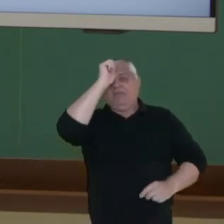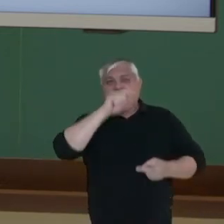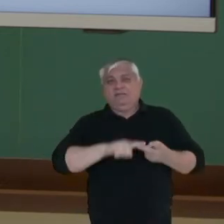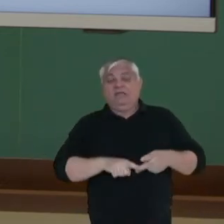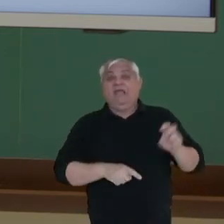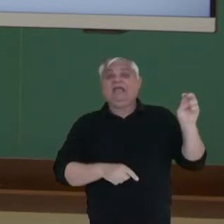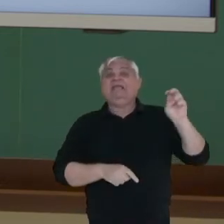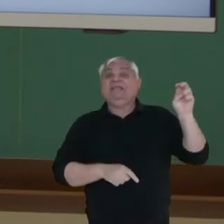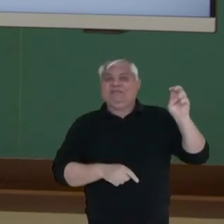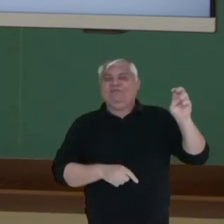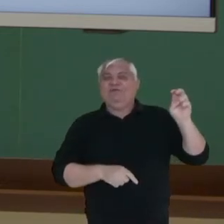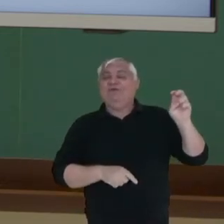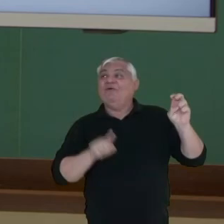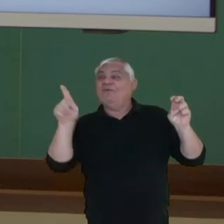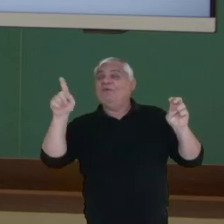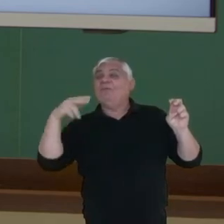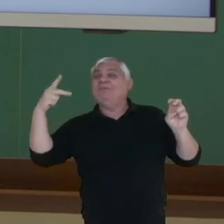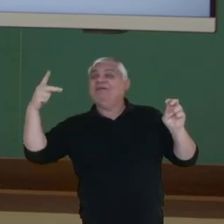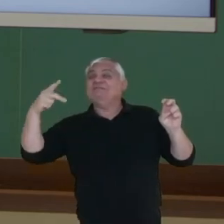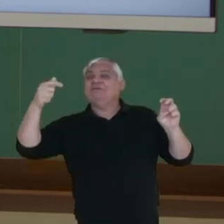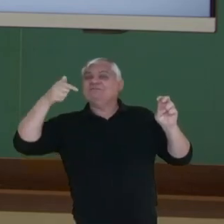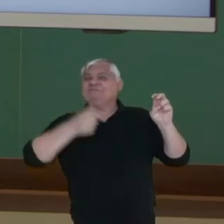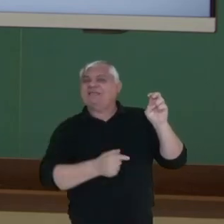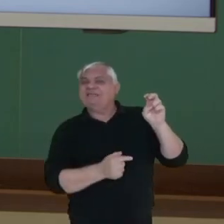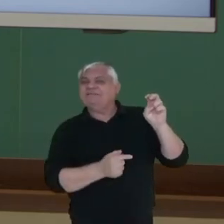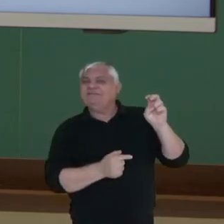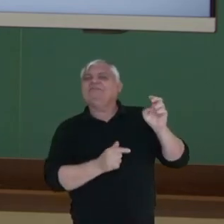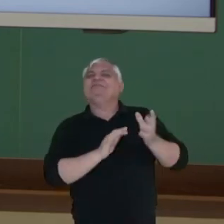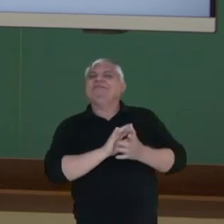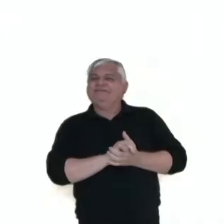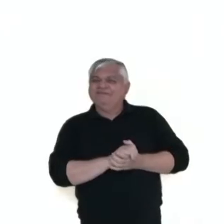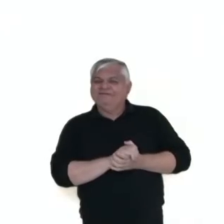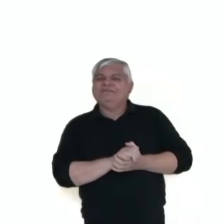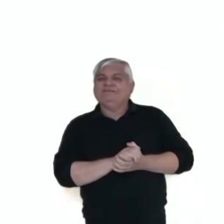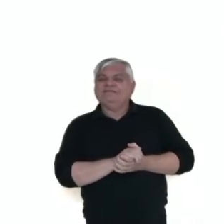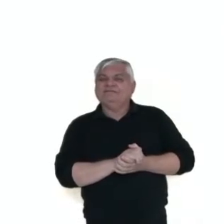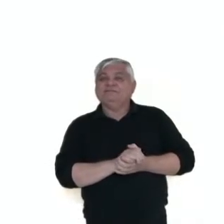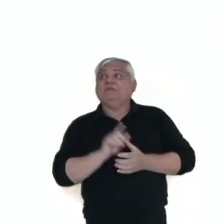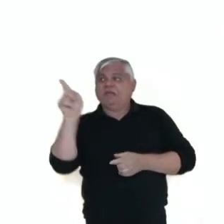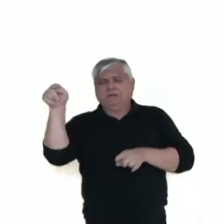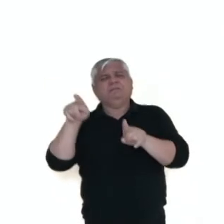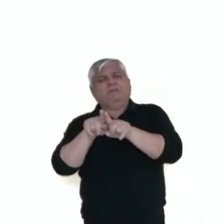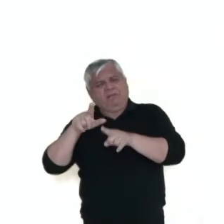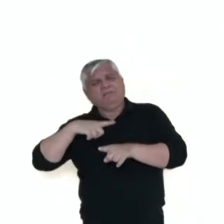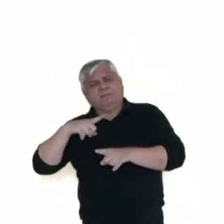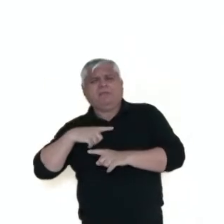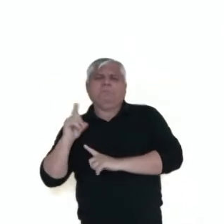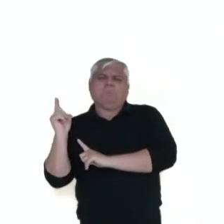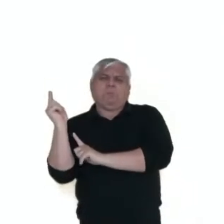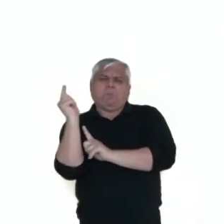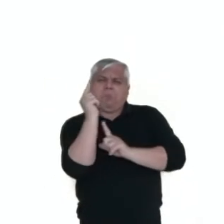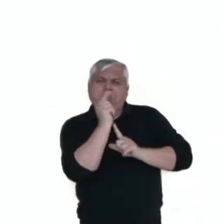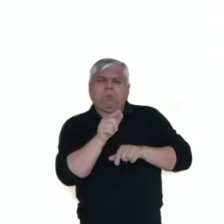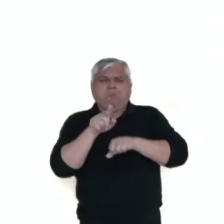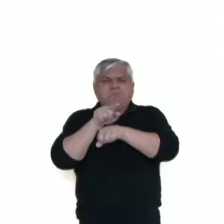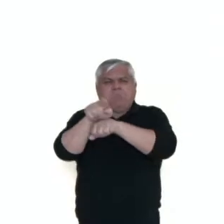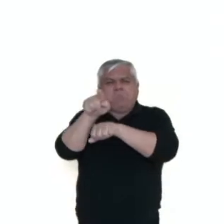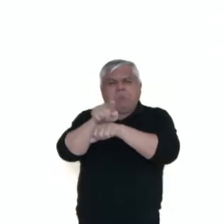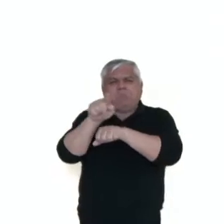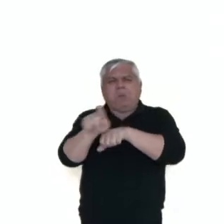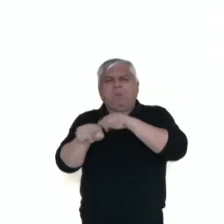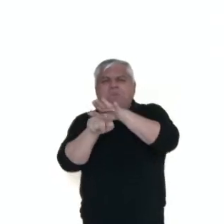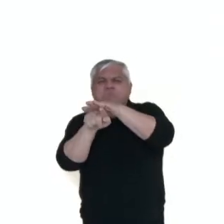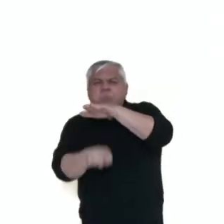isso também é preocupante. O Paquistão também tem armas nucleares, afinal. O Paquistão,